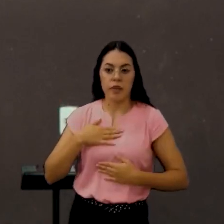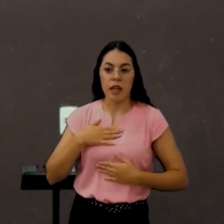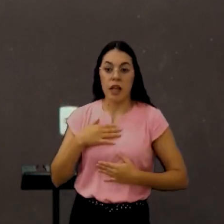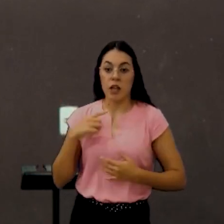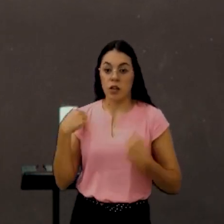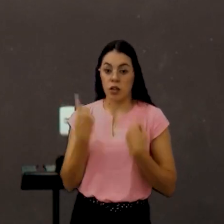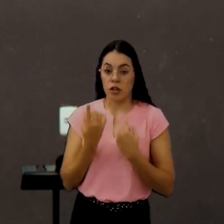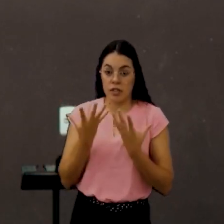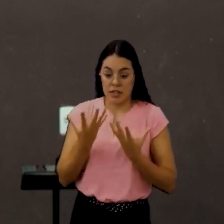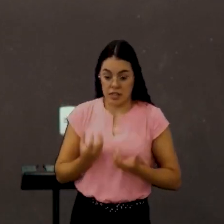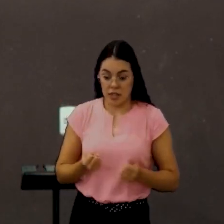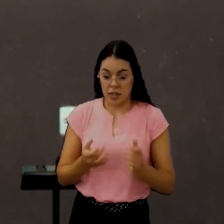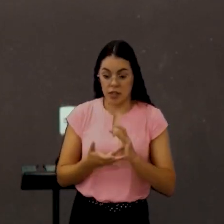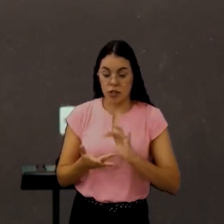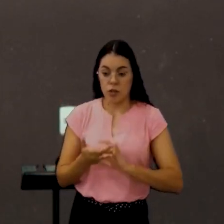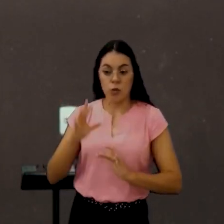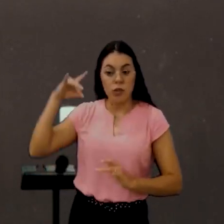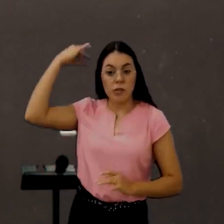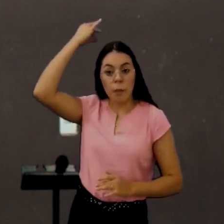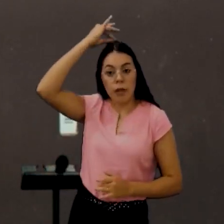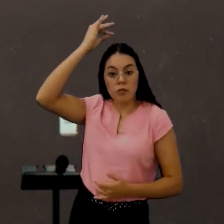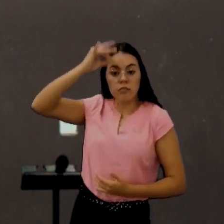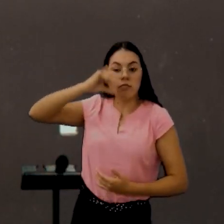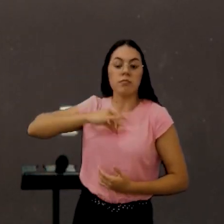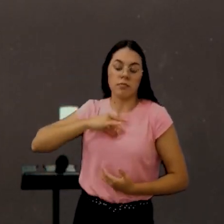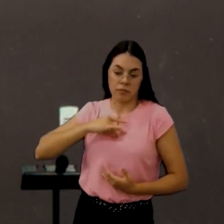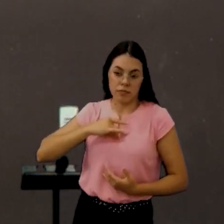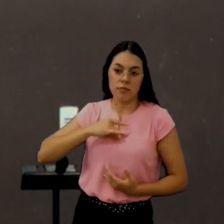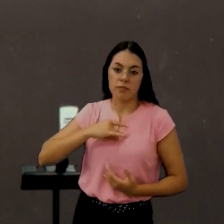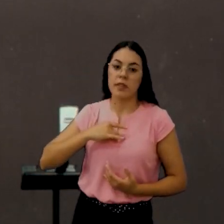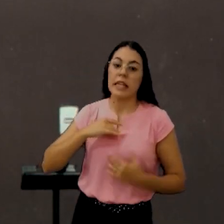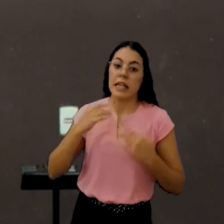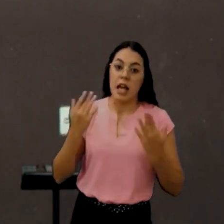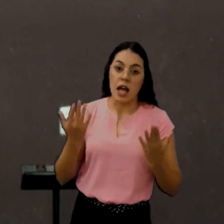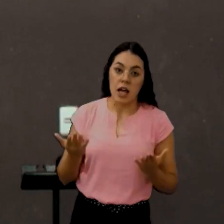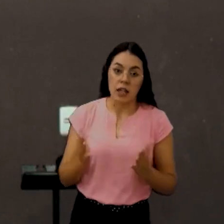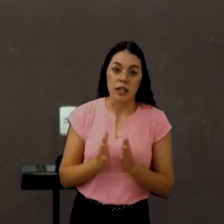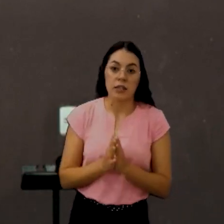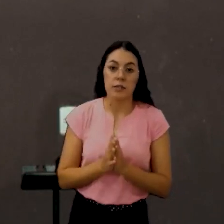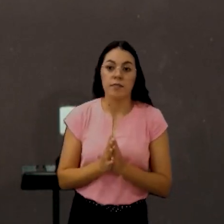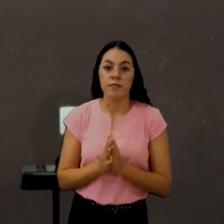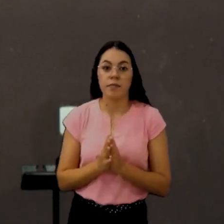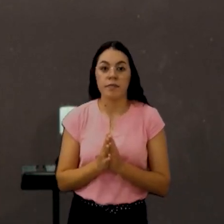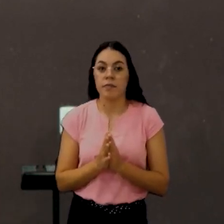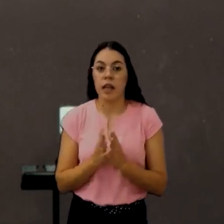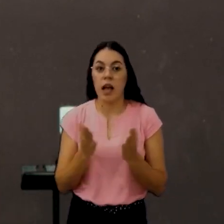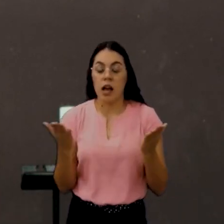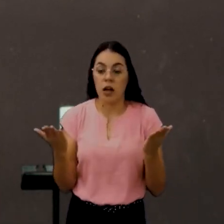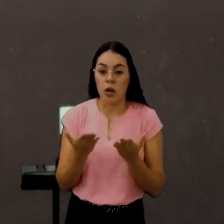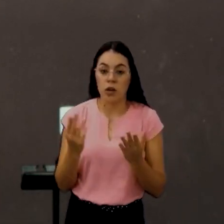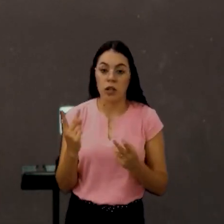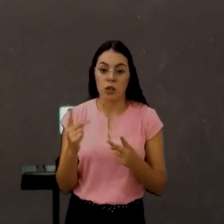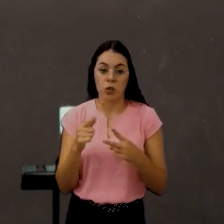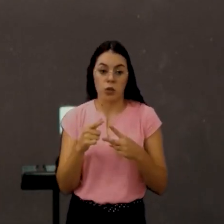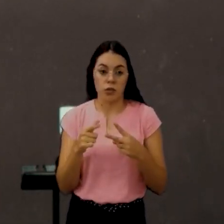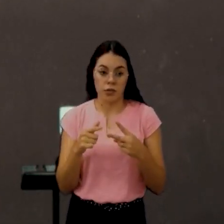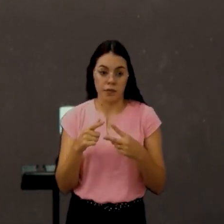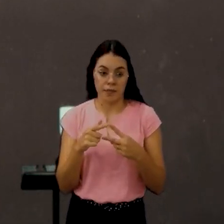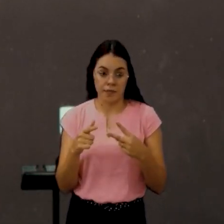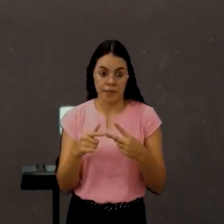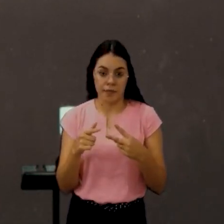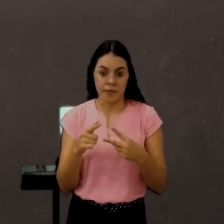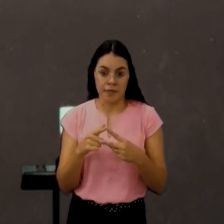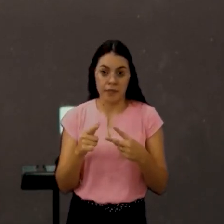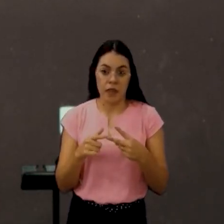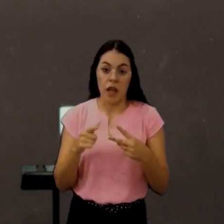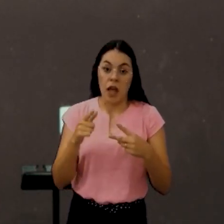vida a Cristo, o Espírito Santo, ele faz morada em nós. E aí, nós nos tornamos duas coisas: ou o